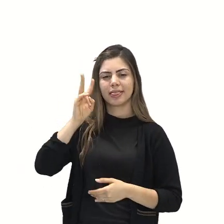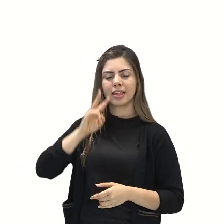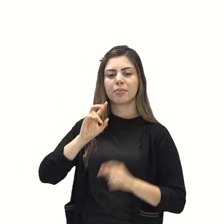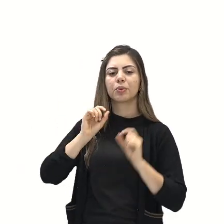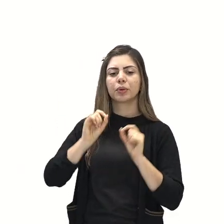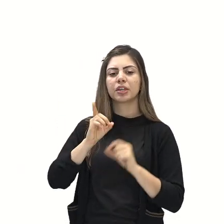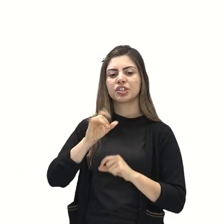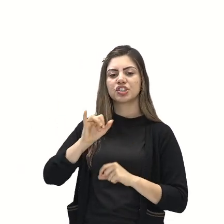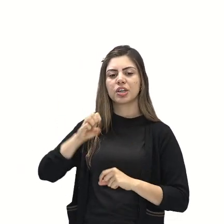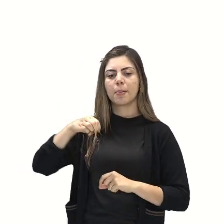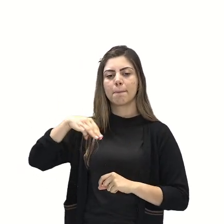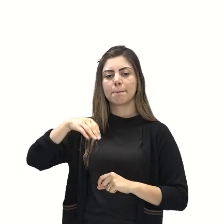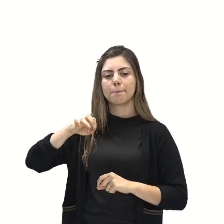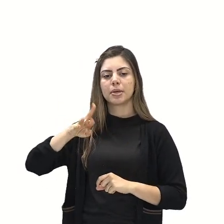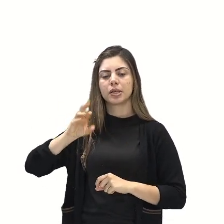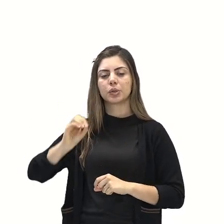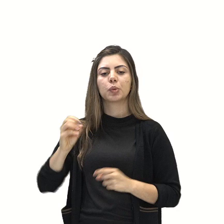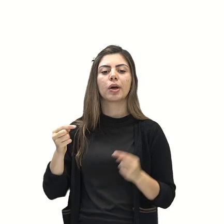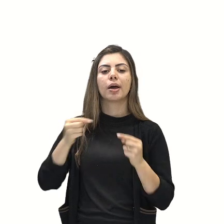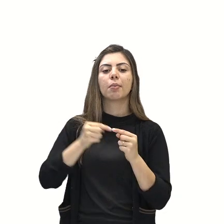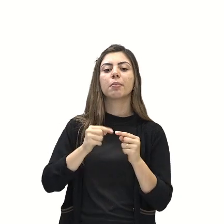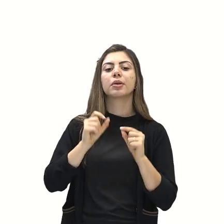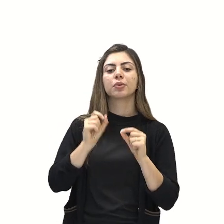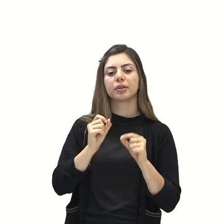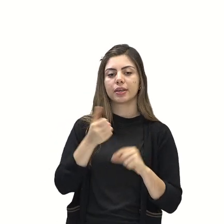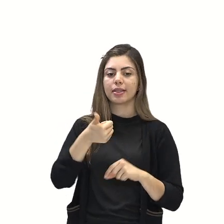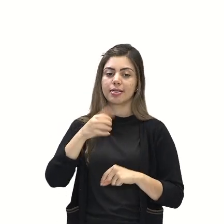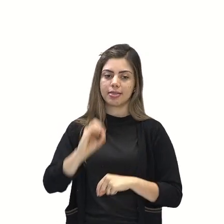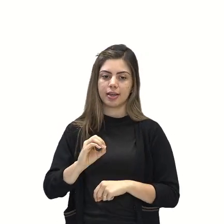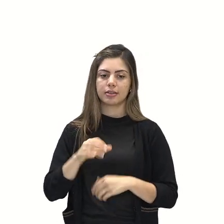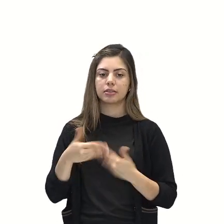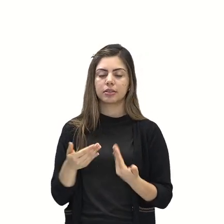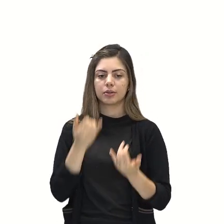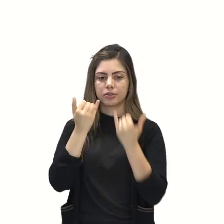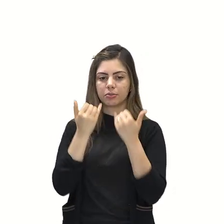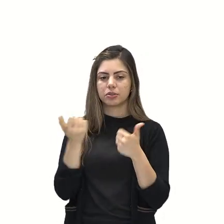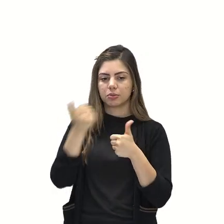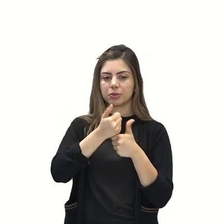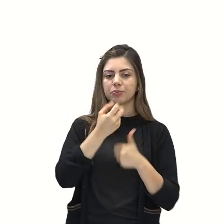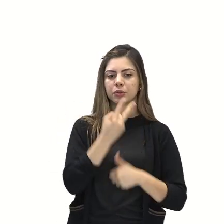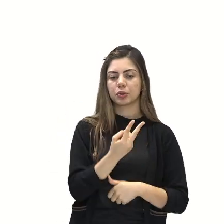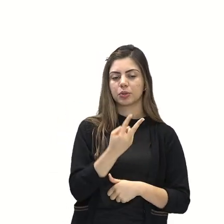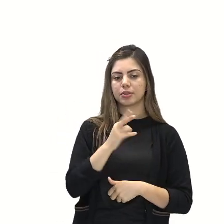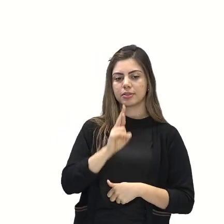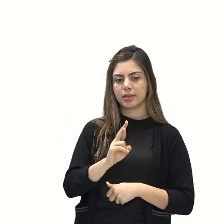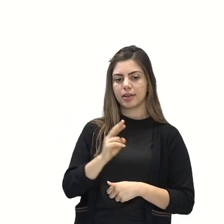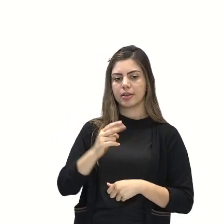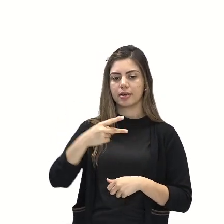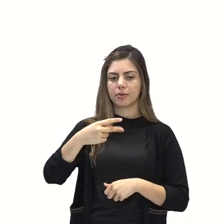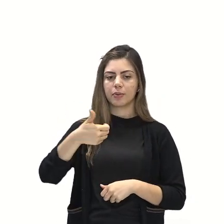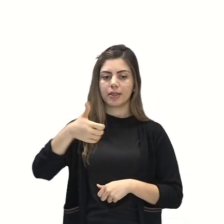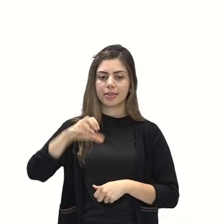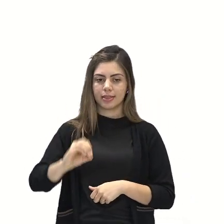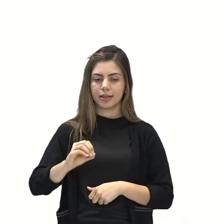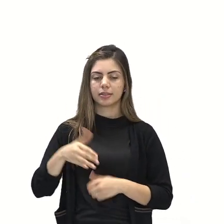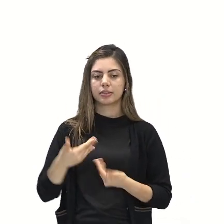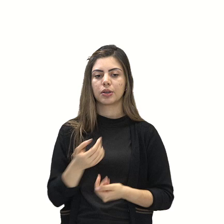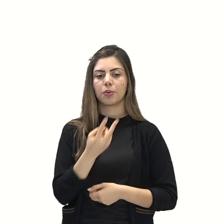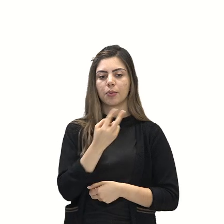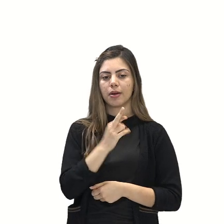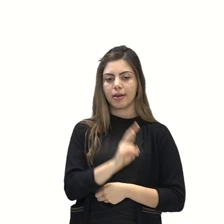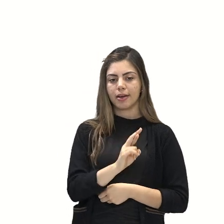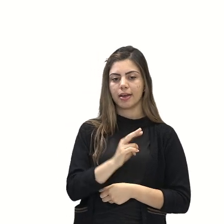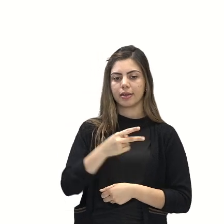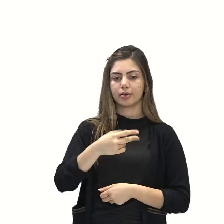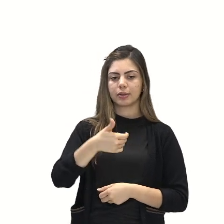10. Olha, substituindo, ó, 2R igual a 10. Esse R vai ficar 10 dividido